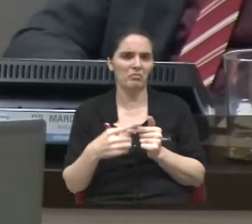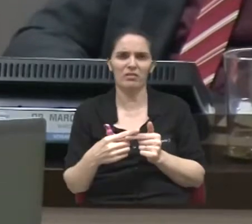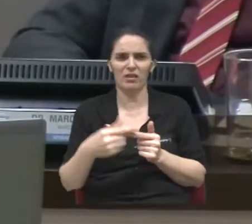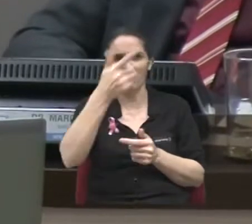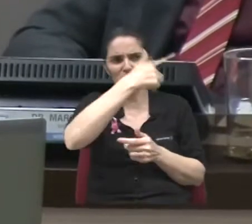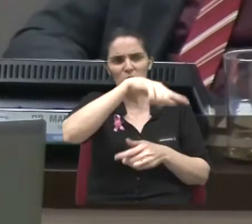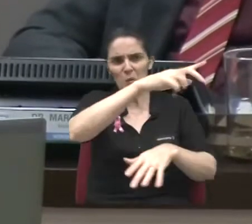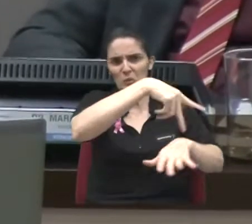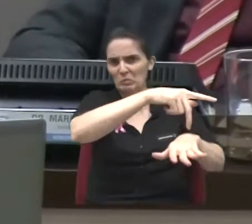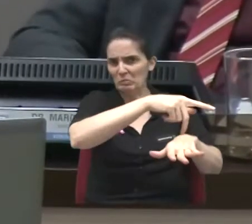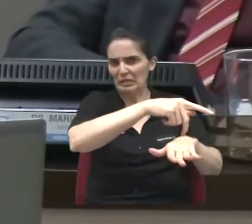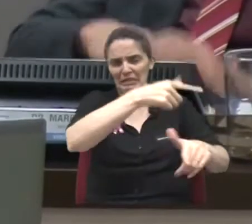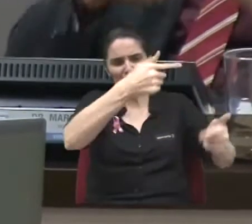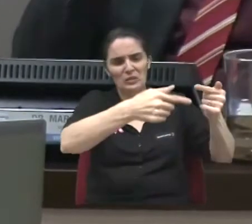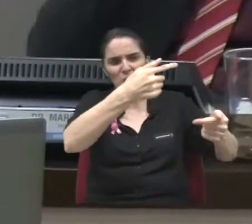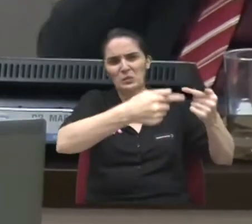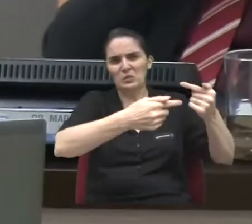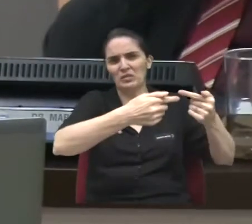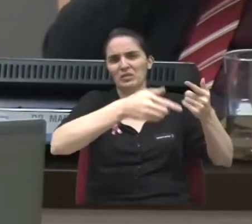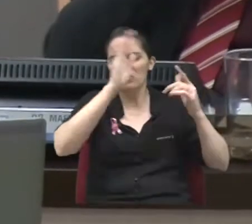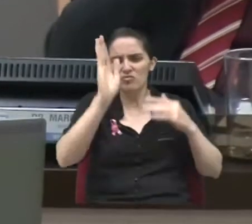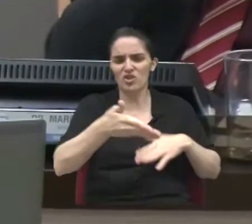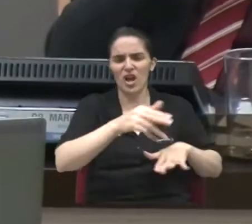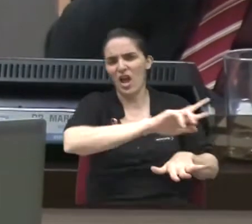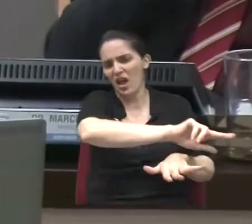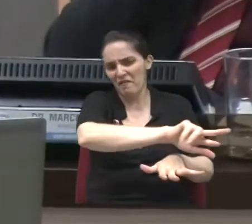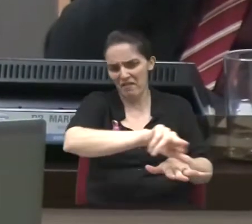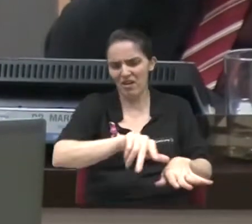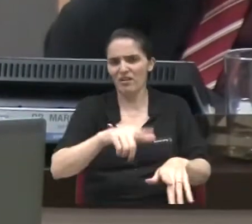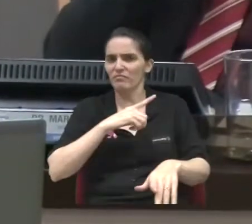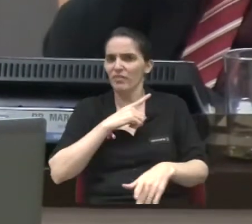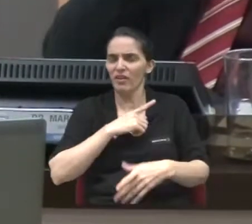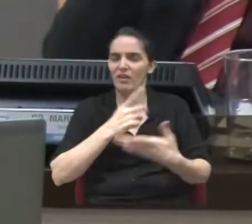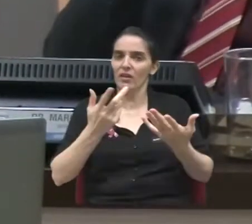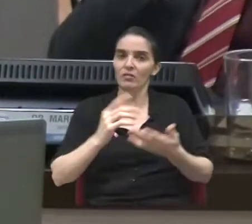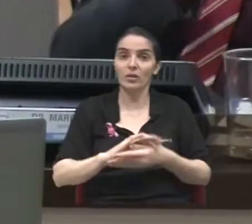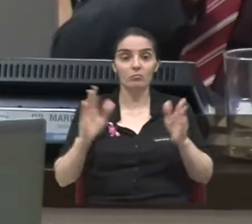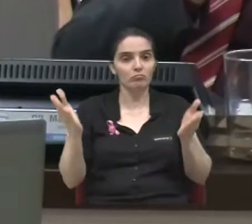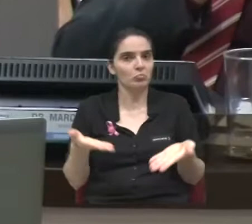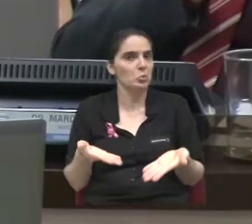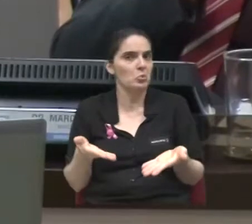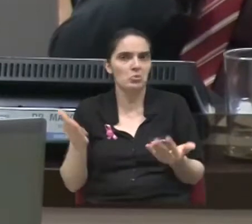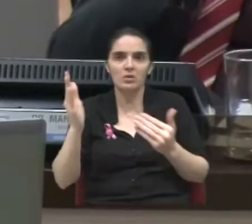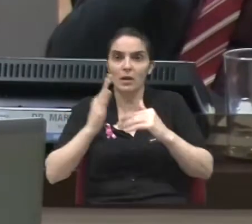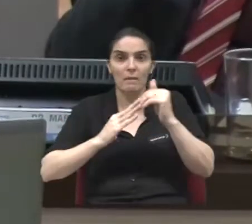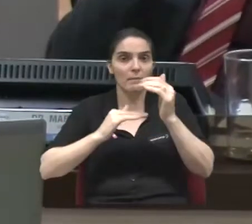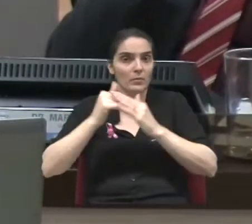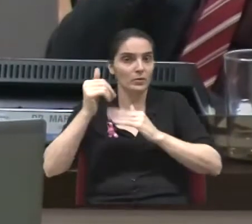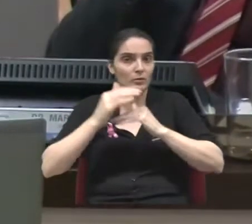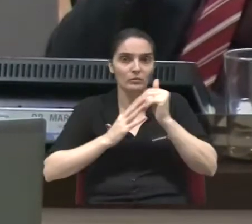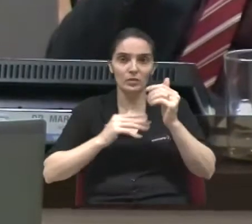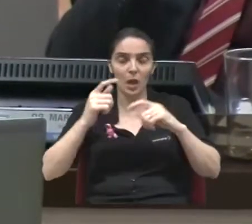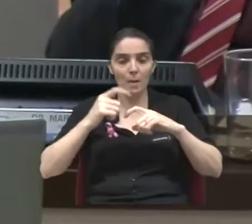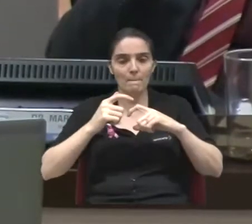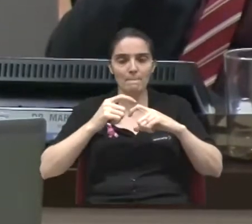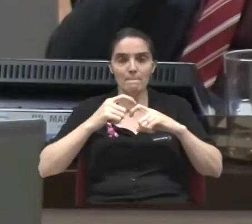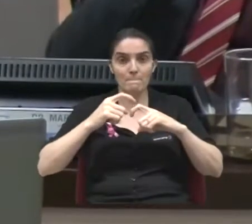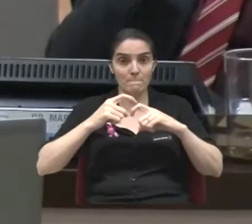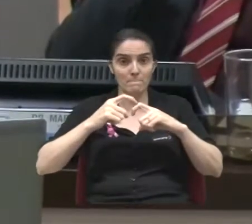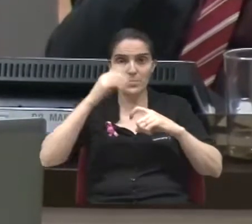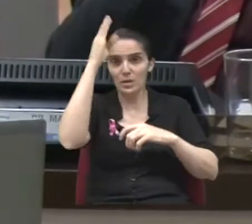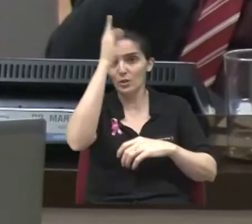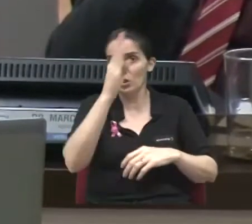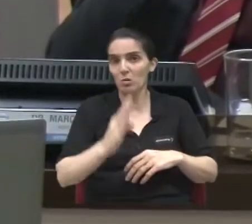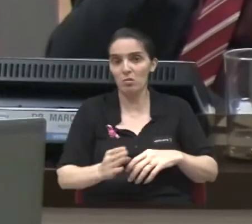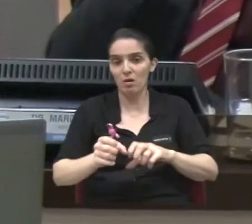discussões que já foram feitas anteriormente, hoje o profissional, o médico brasileiro, formado em outro